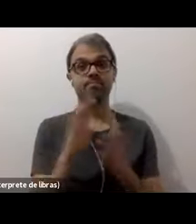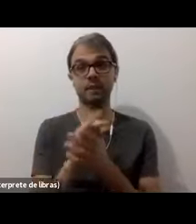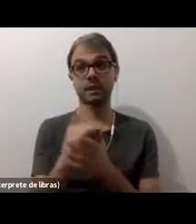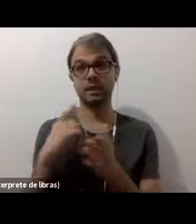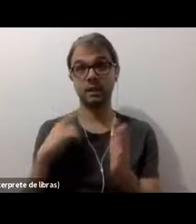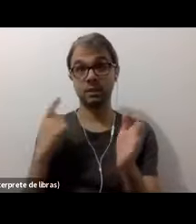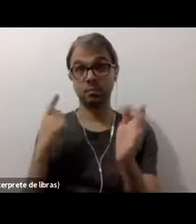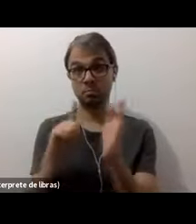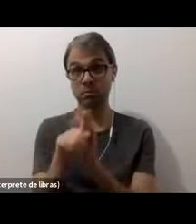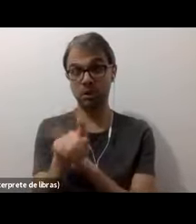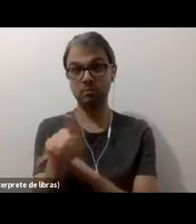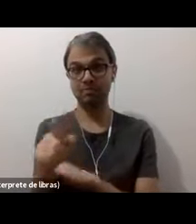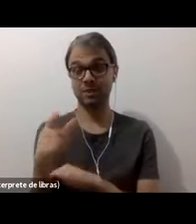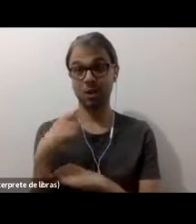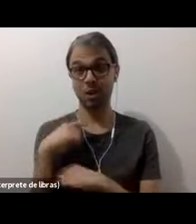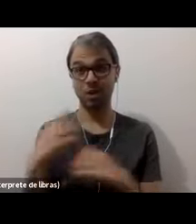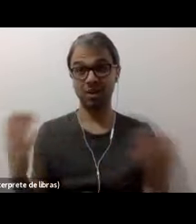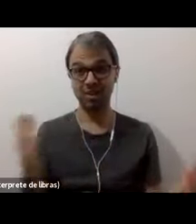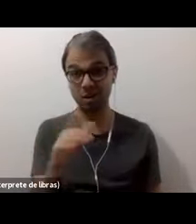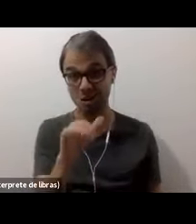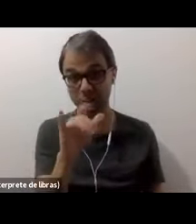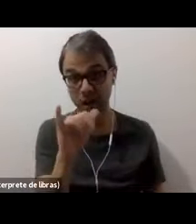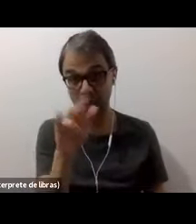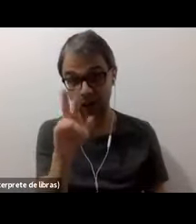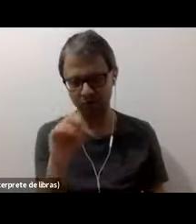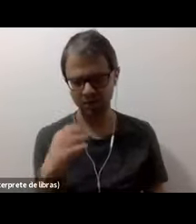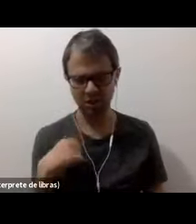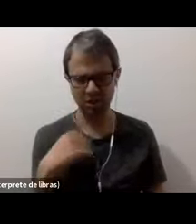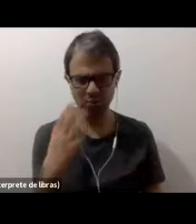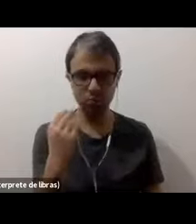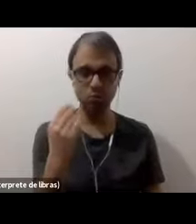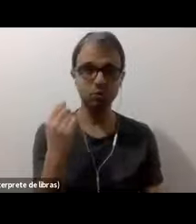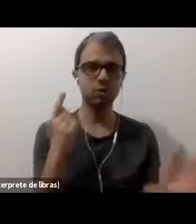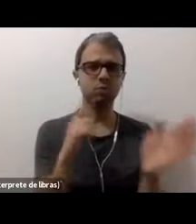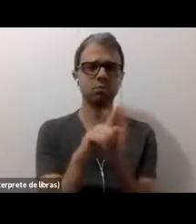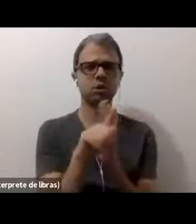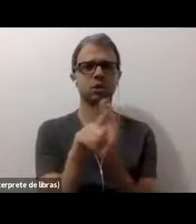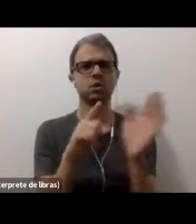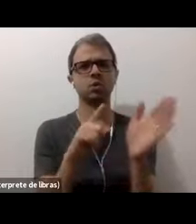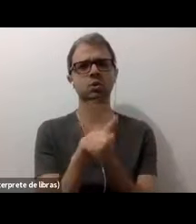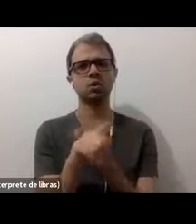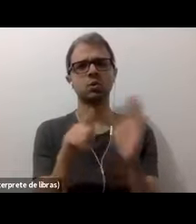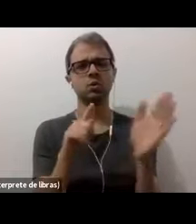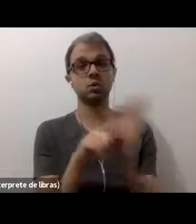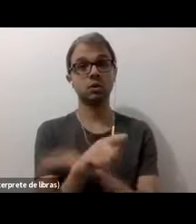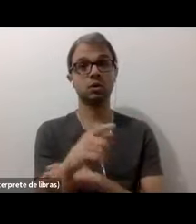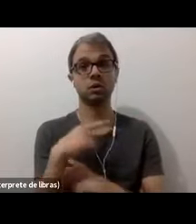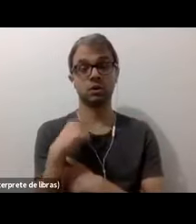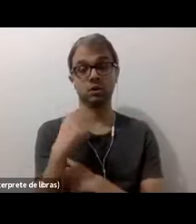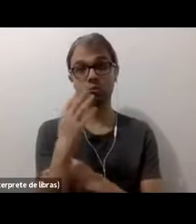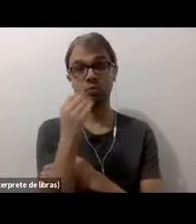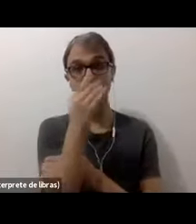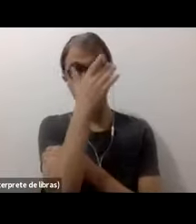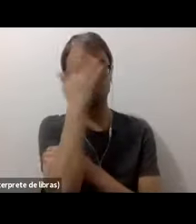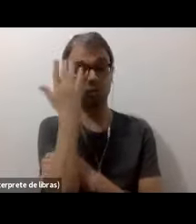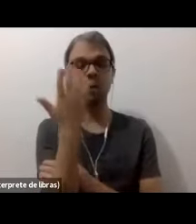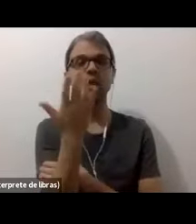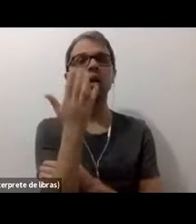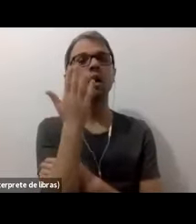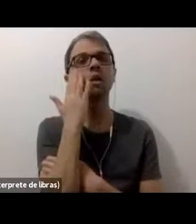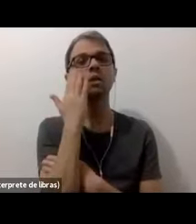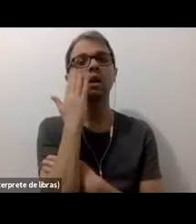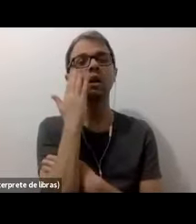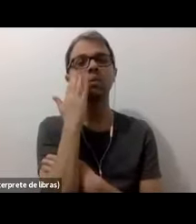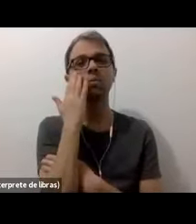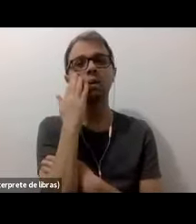tem muitas perguntas, tiveram até agora, muita gente querendo saber,